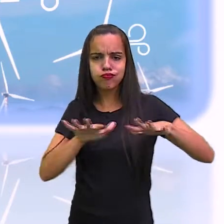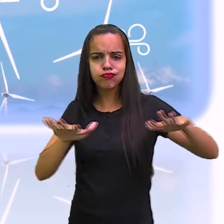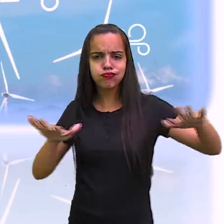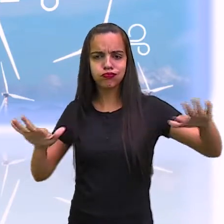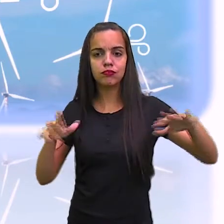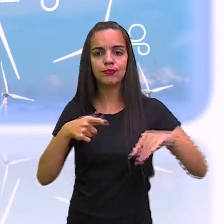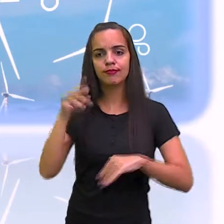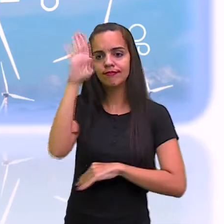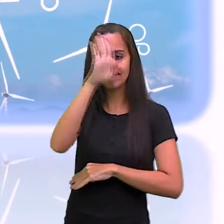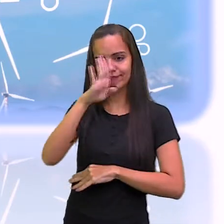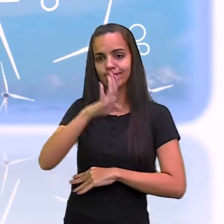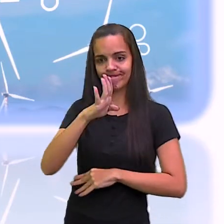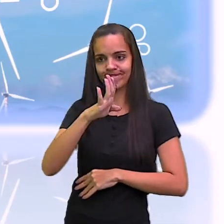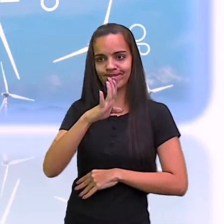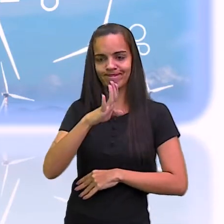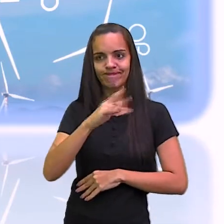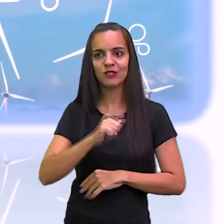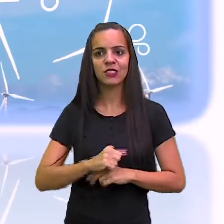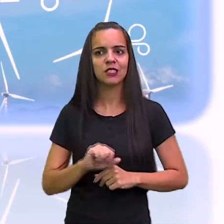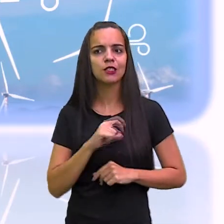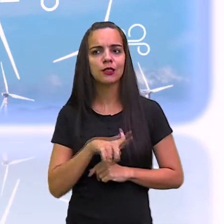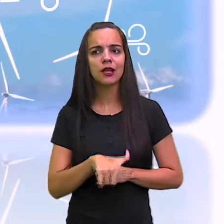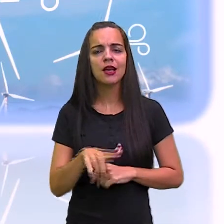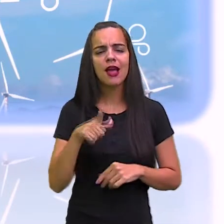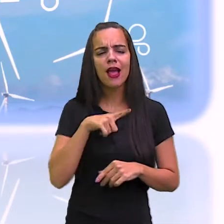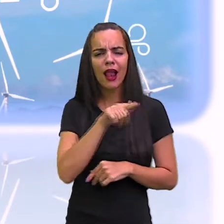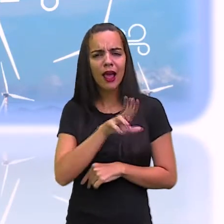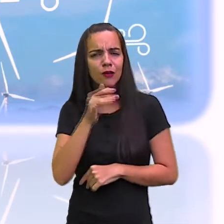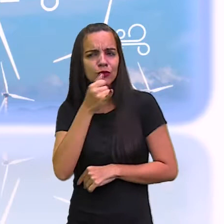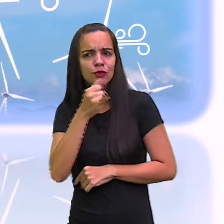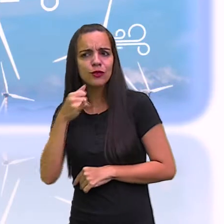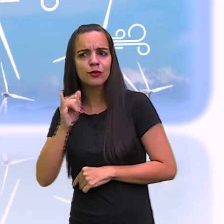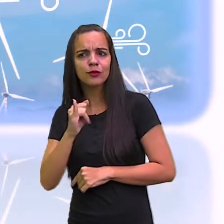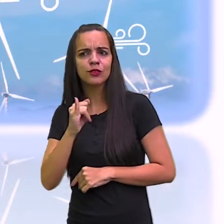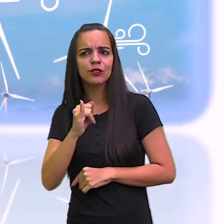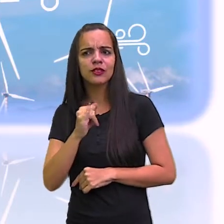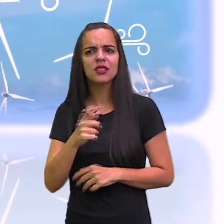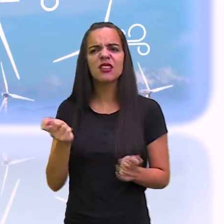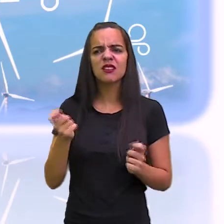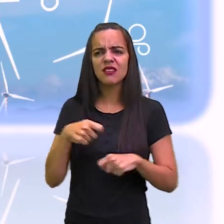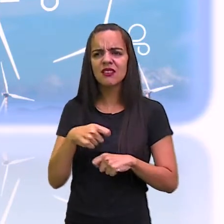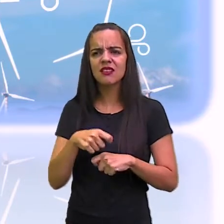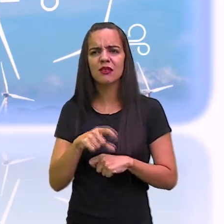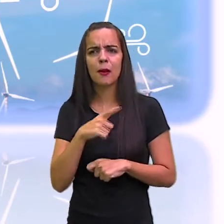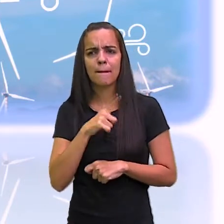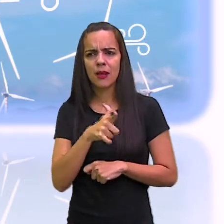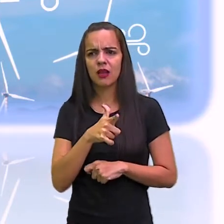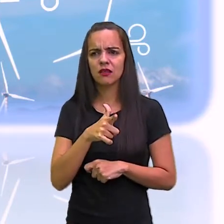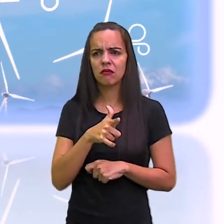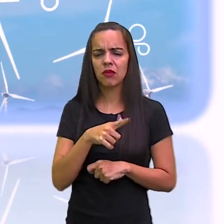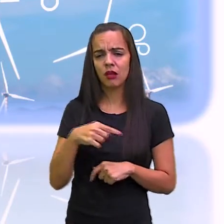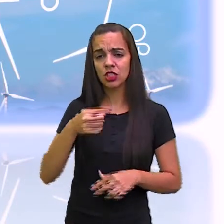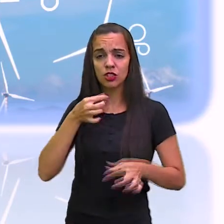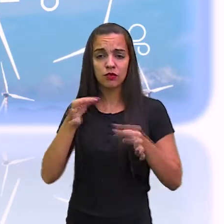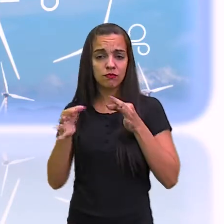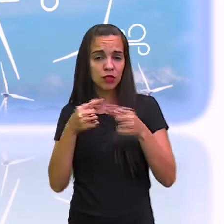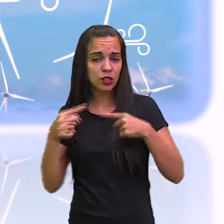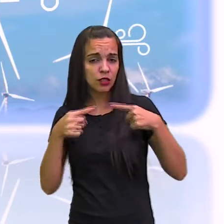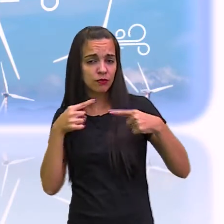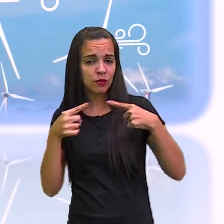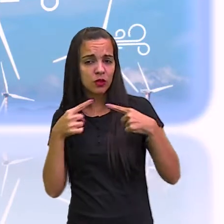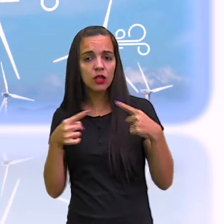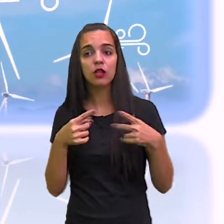modelos de exploração de energias predominantes recebem críticas pelos intensos impactos ambientais que